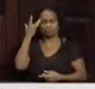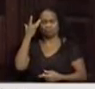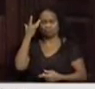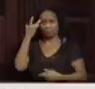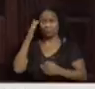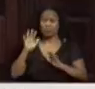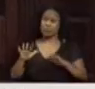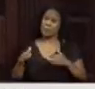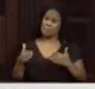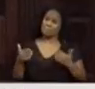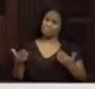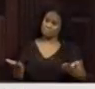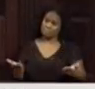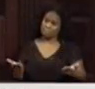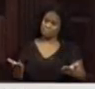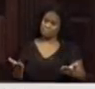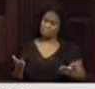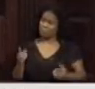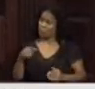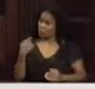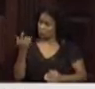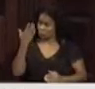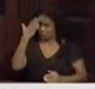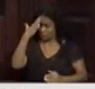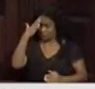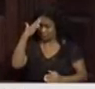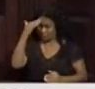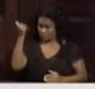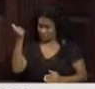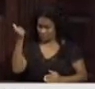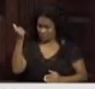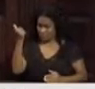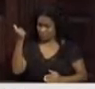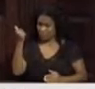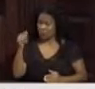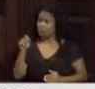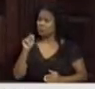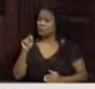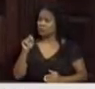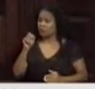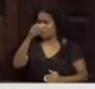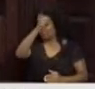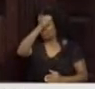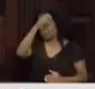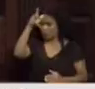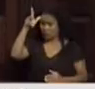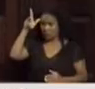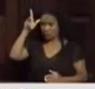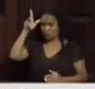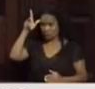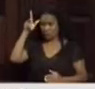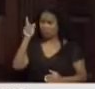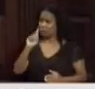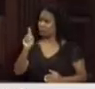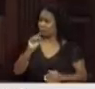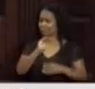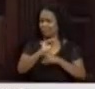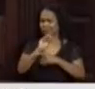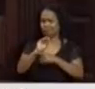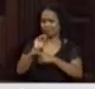E nós acabamos de descobrir neste carnaval que ele não cuidou da cidade no seu momento